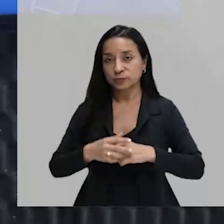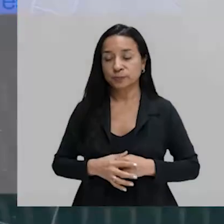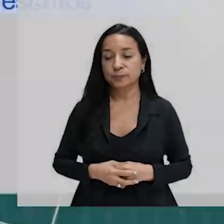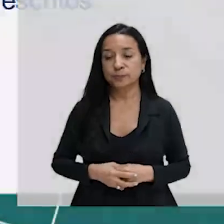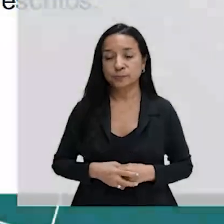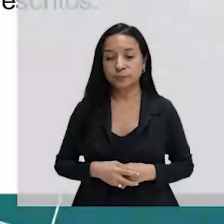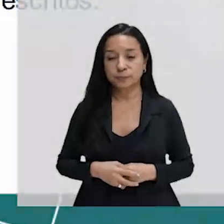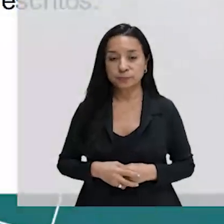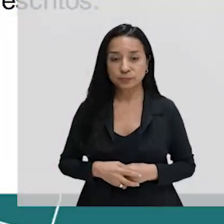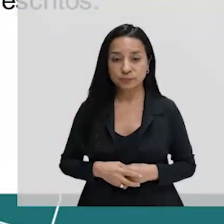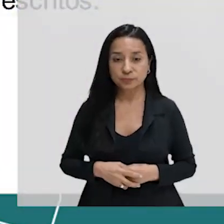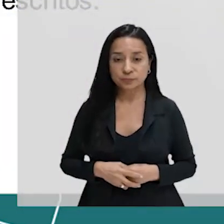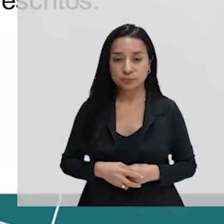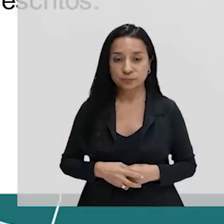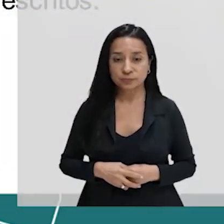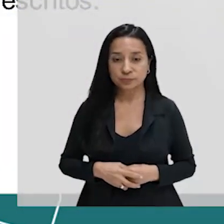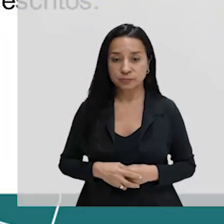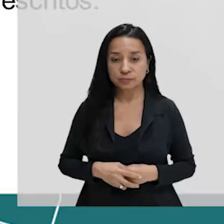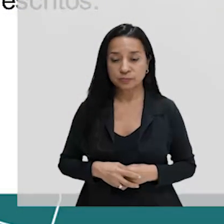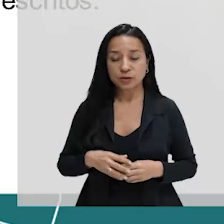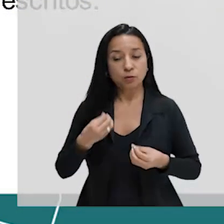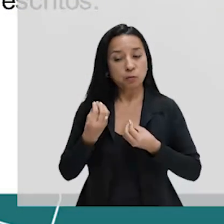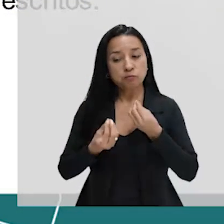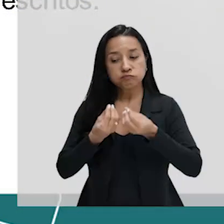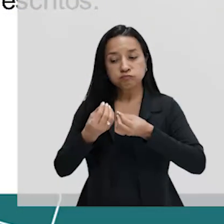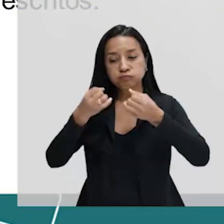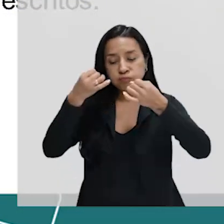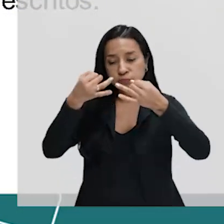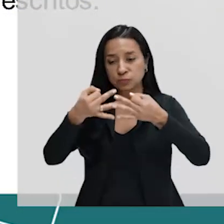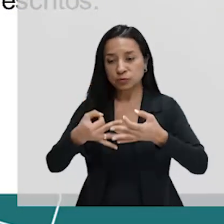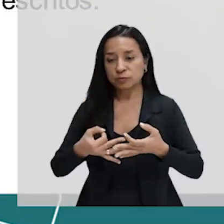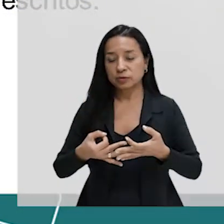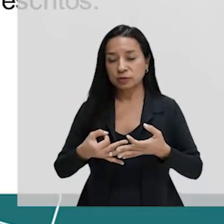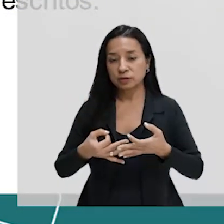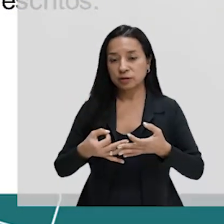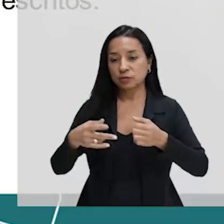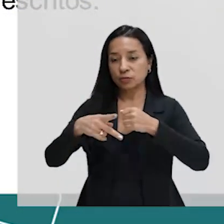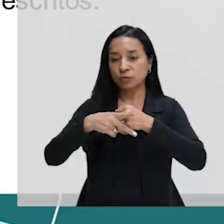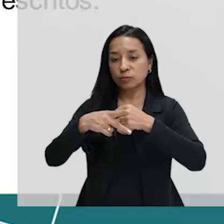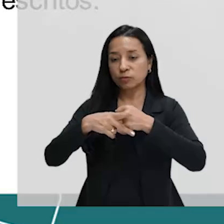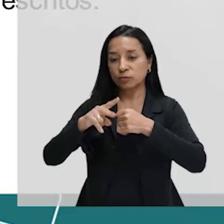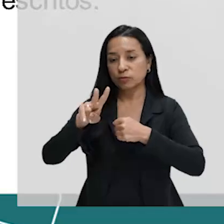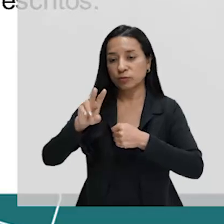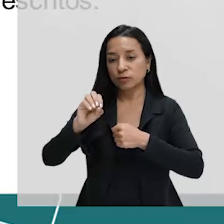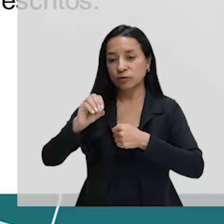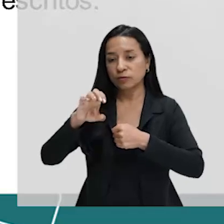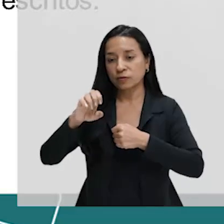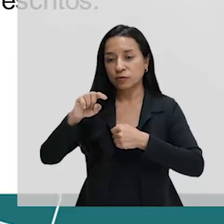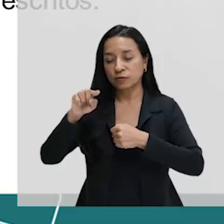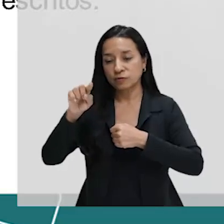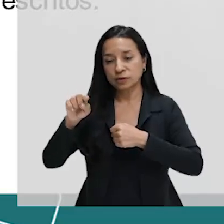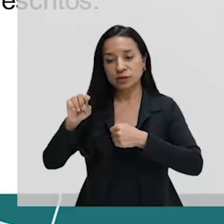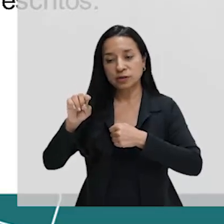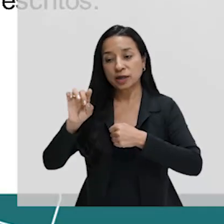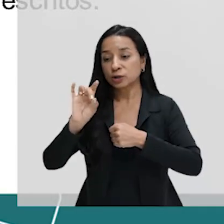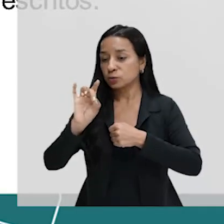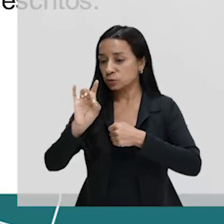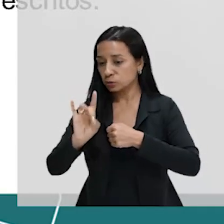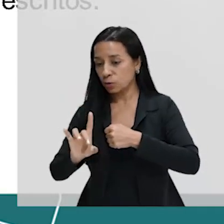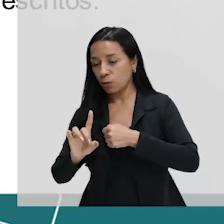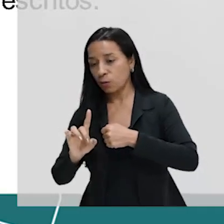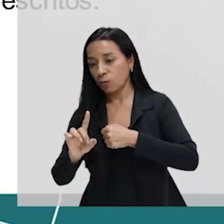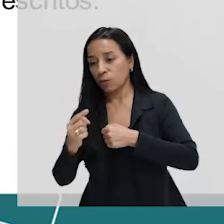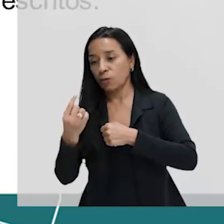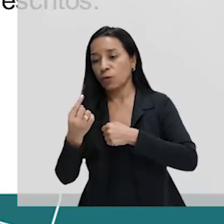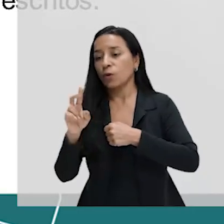pessoa. Então, como eu disse para vocês, o pronome você é um único utilizado em situações informais.